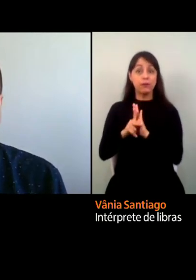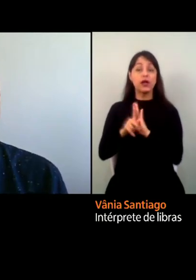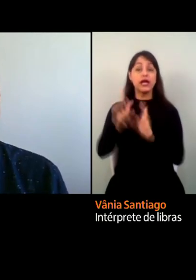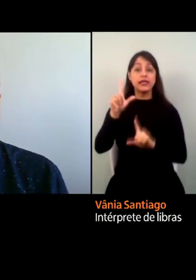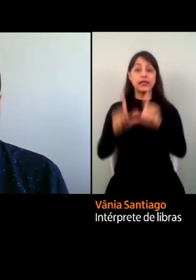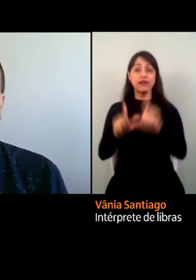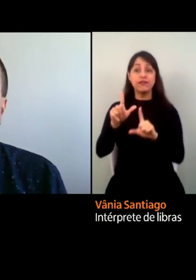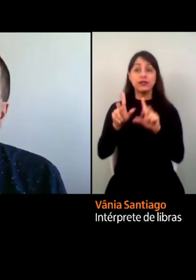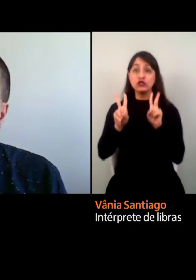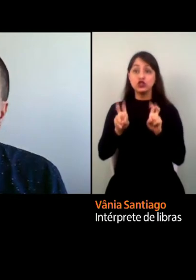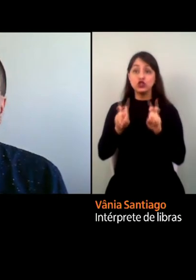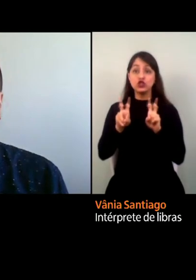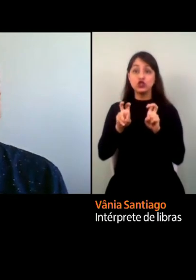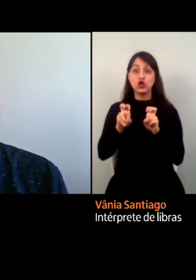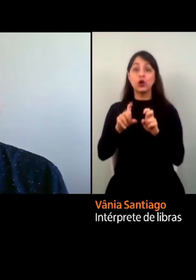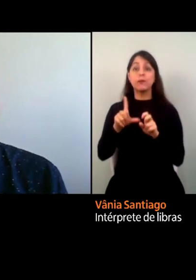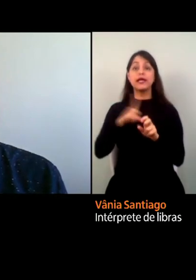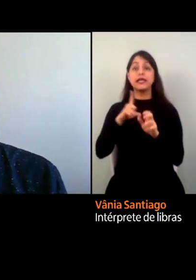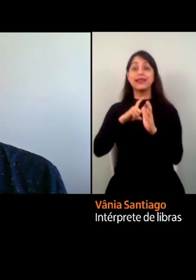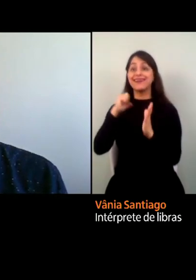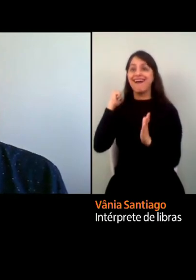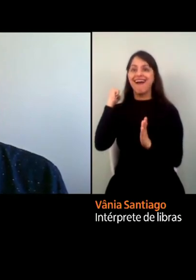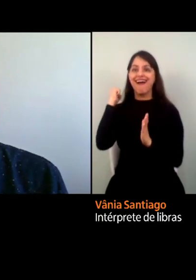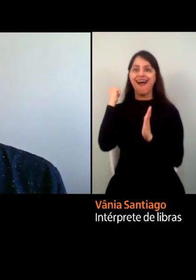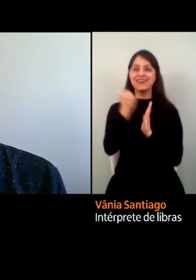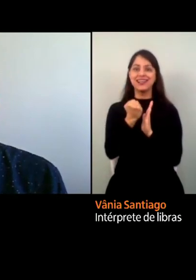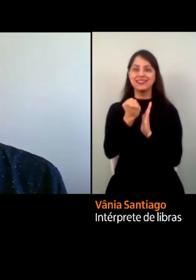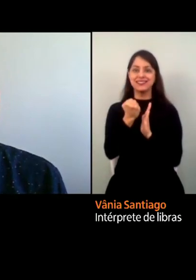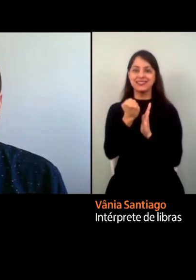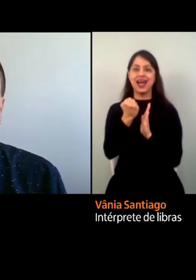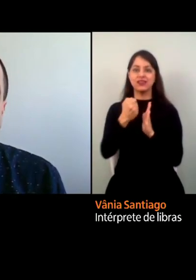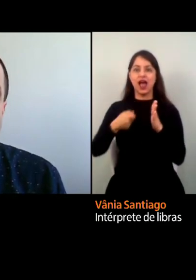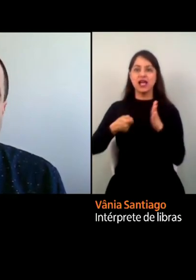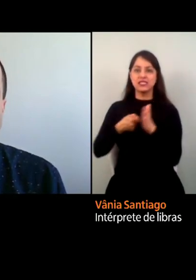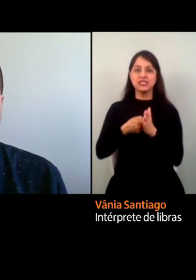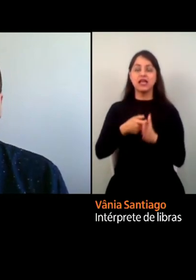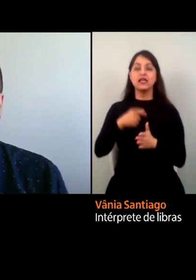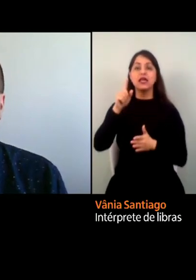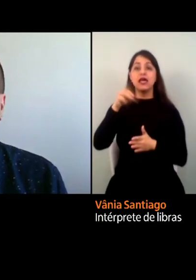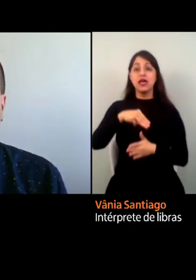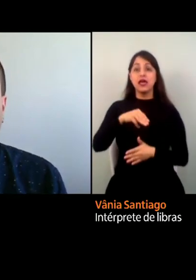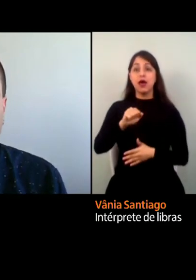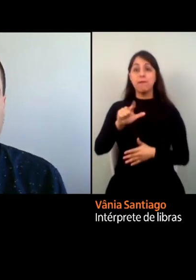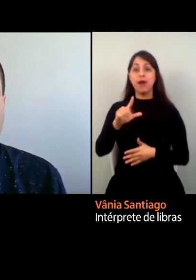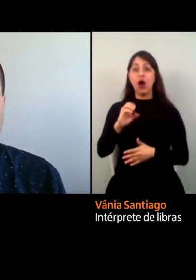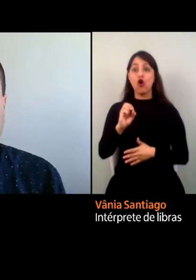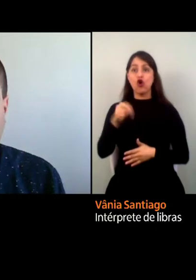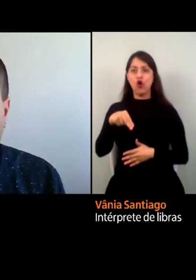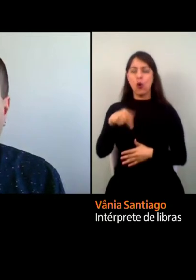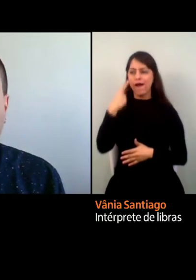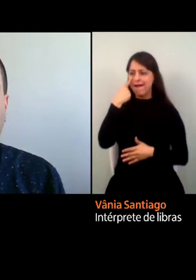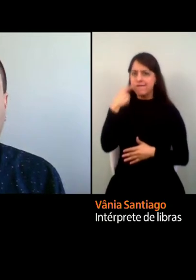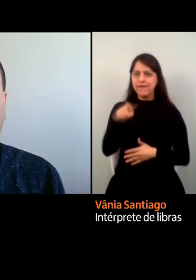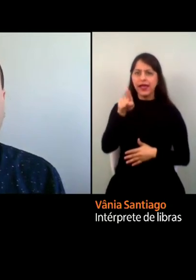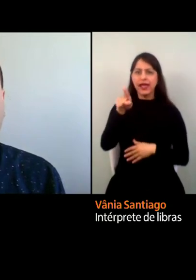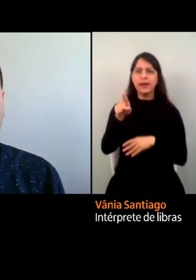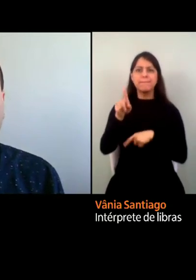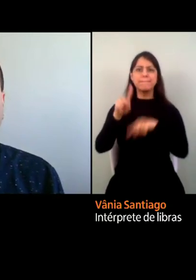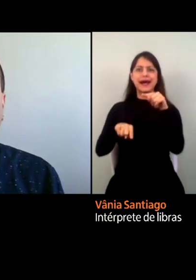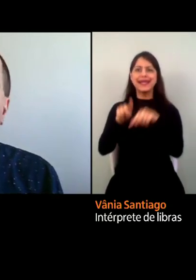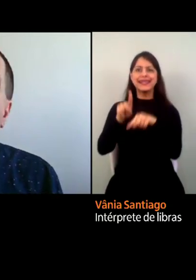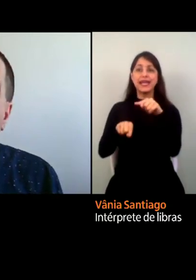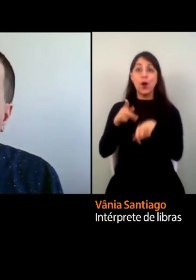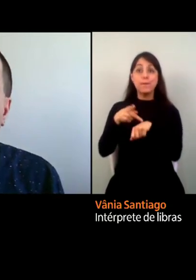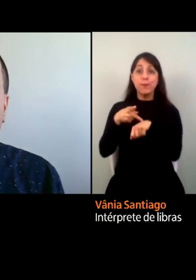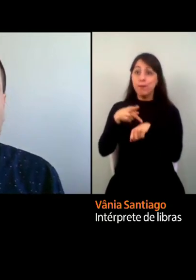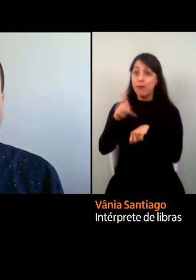X, quem Jacobs julgou ser um material intocável de tão rico, e sem qualquer intervenção, ele